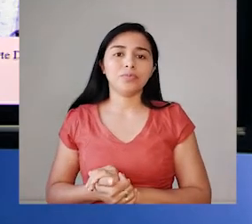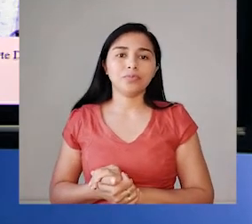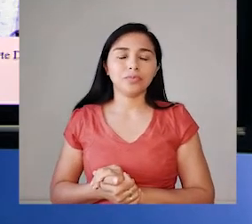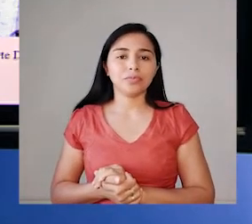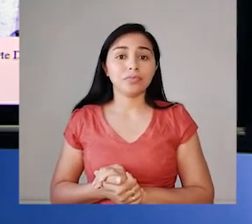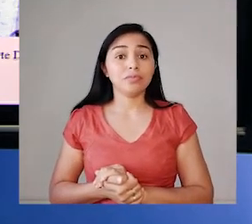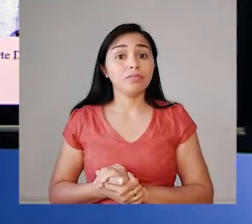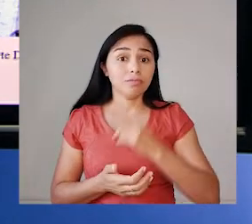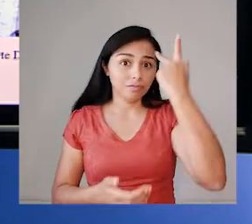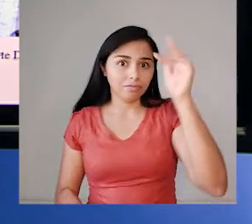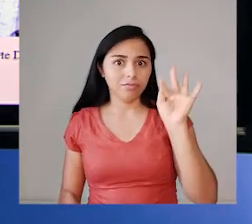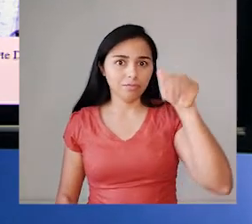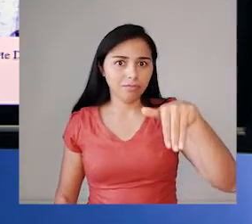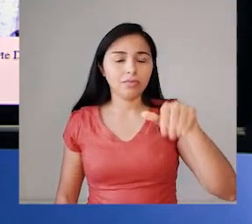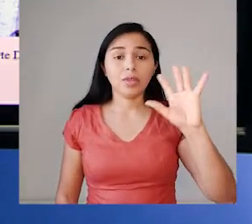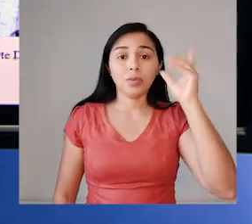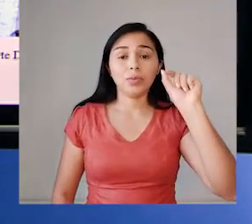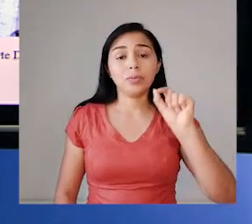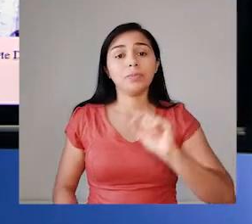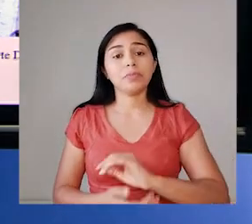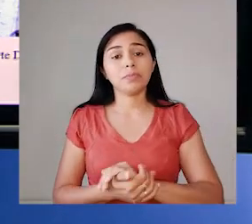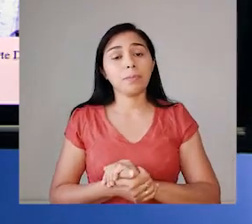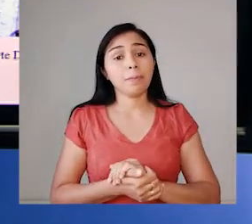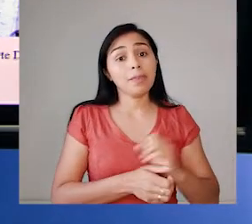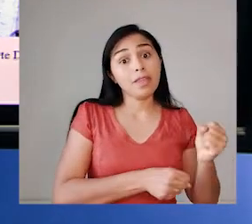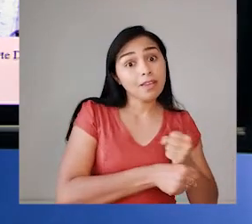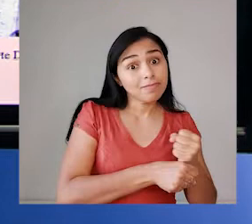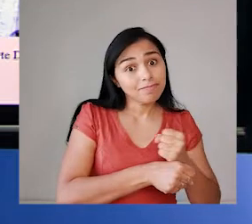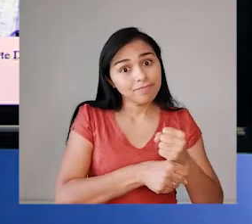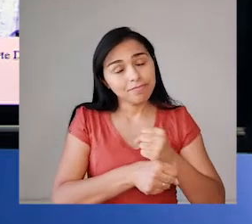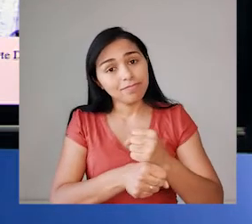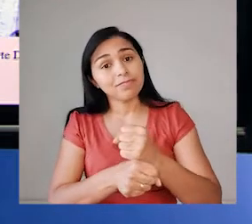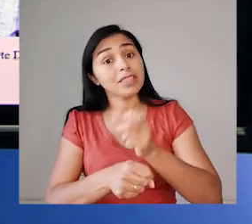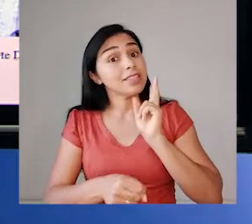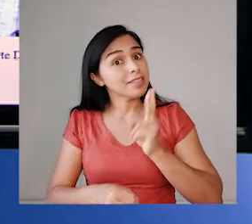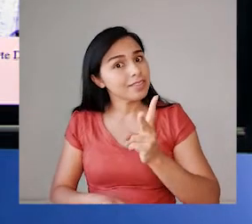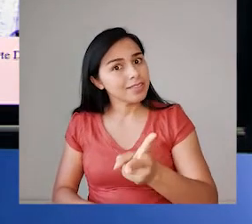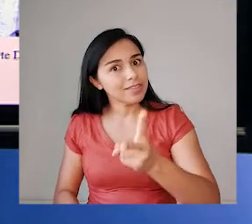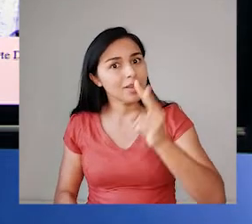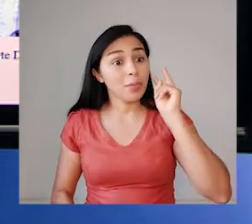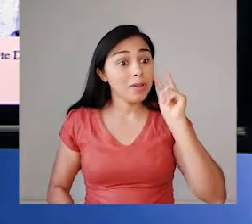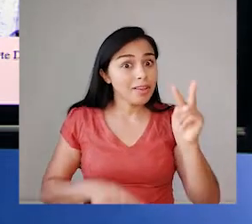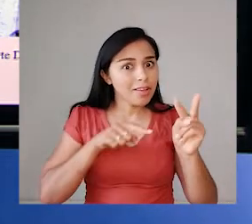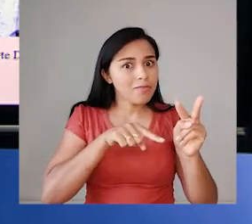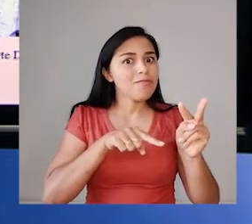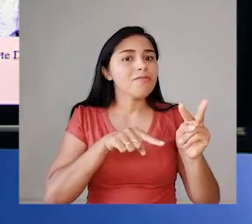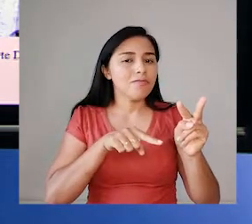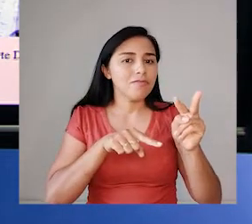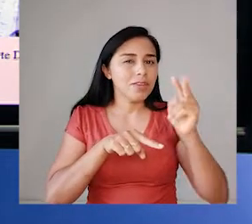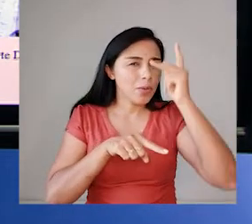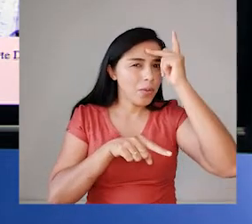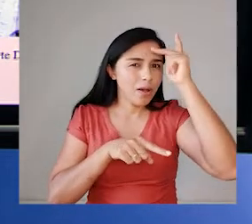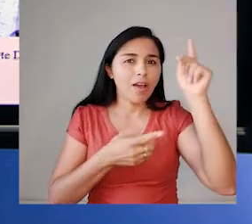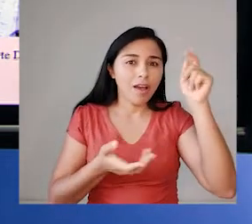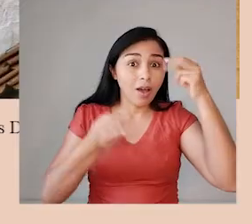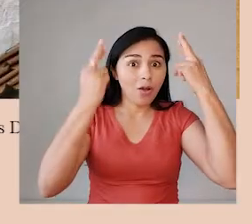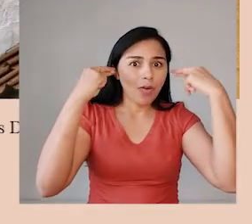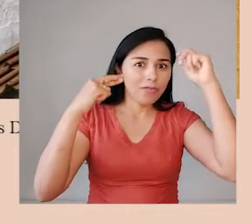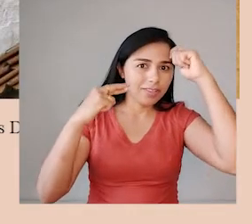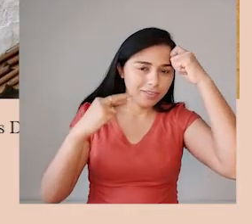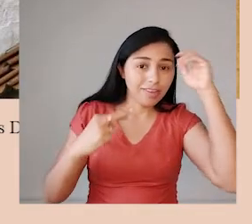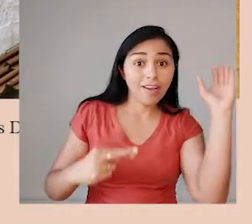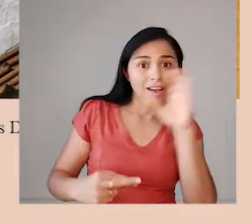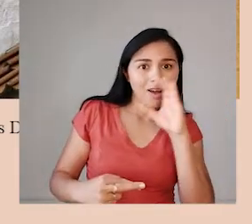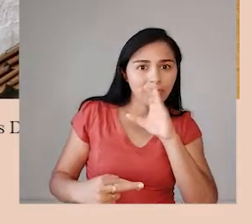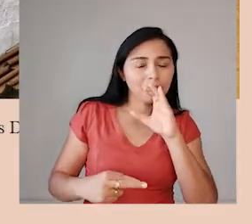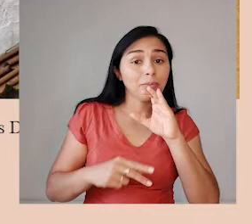assim, com o passar do tempo, cada vez que apareciam ovelhas negras, elas eram rapidamente mortas, para que